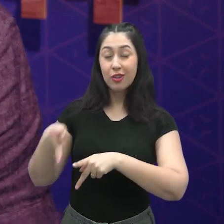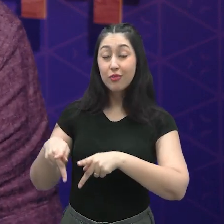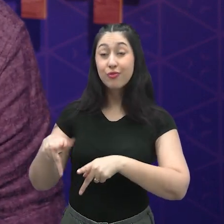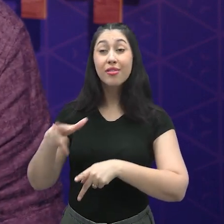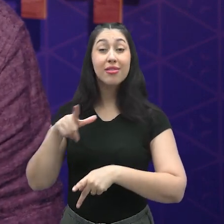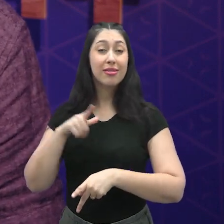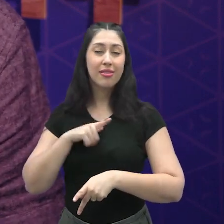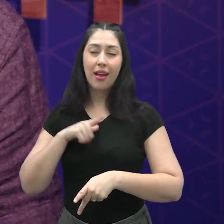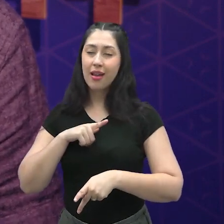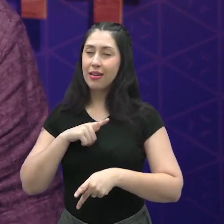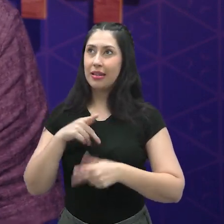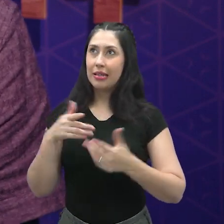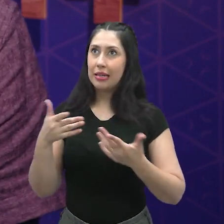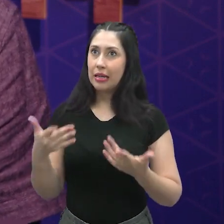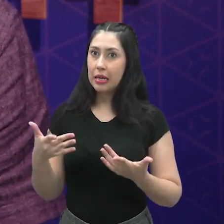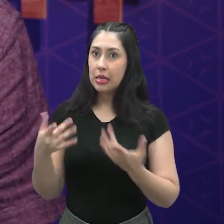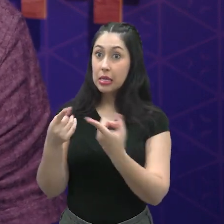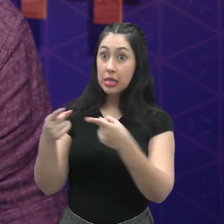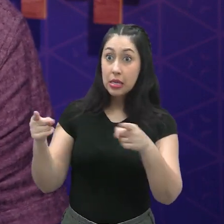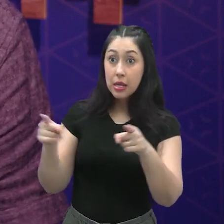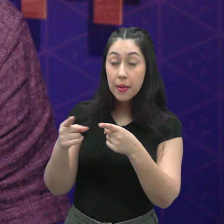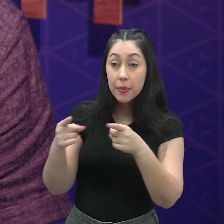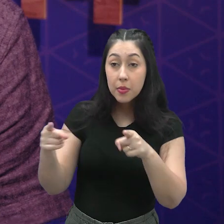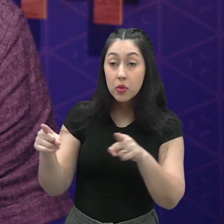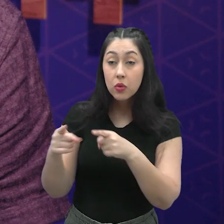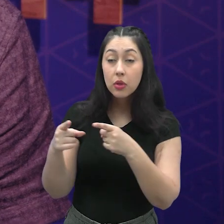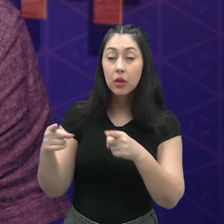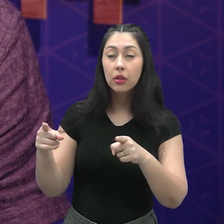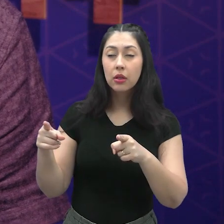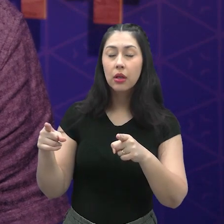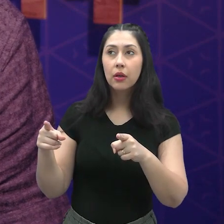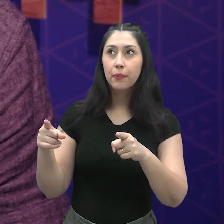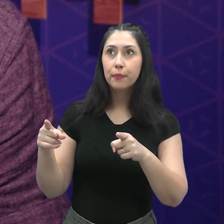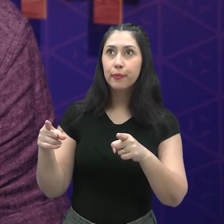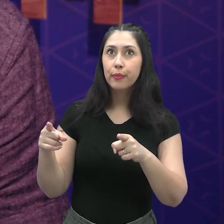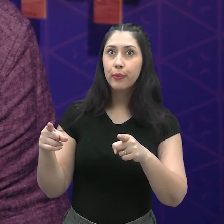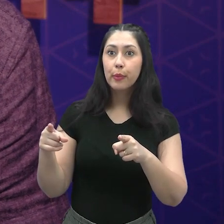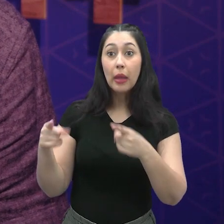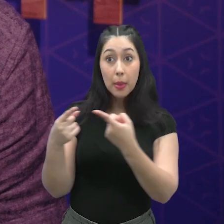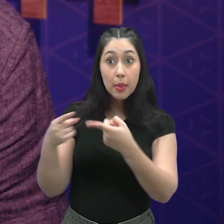sertanejo, a gente vai escutar muito, né, nas músicas